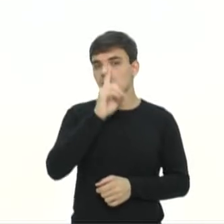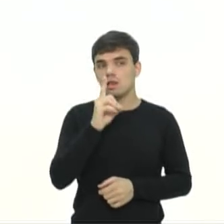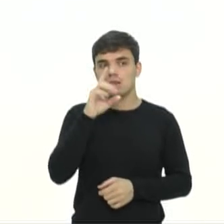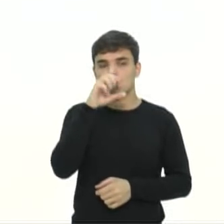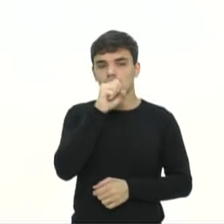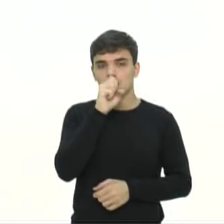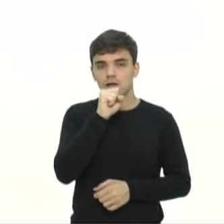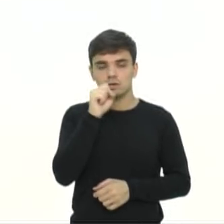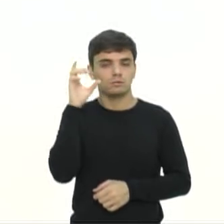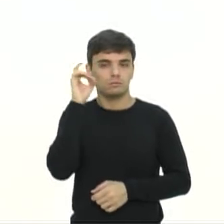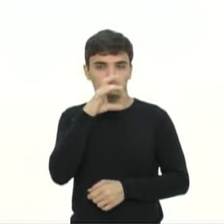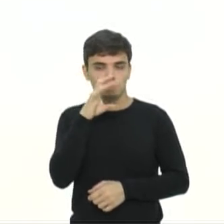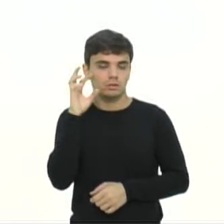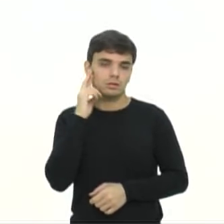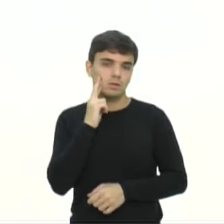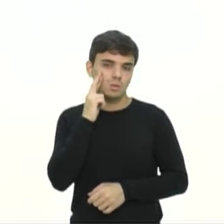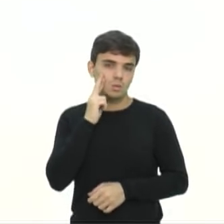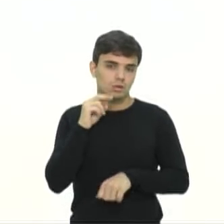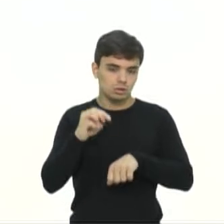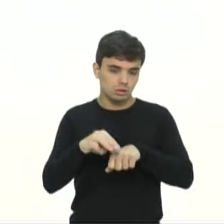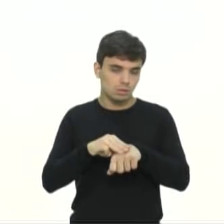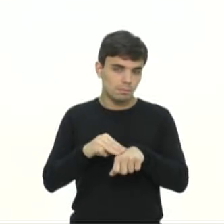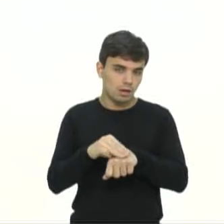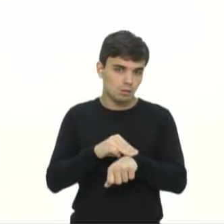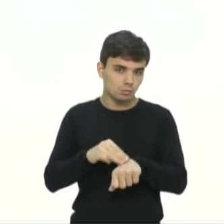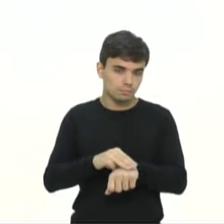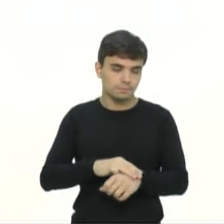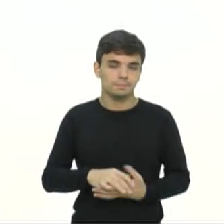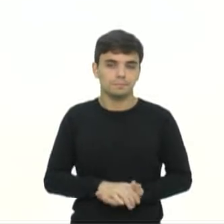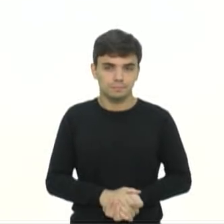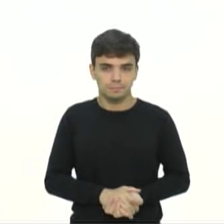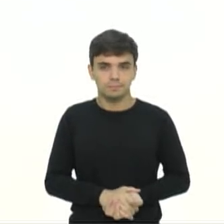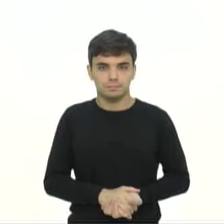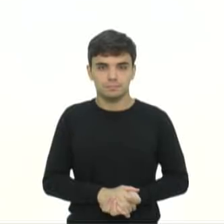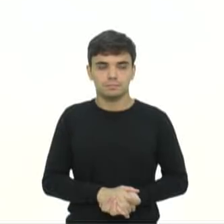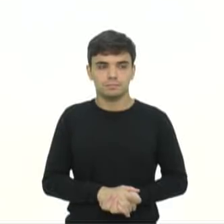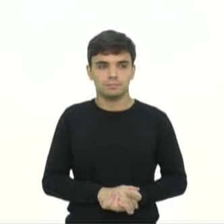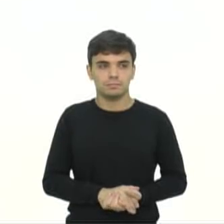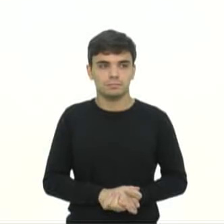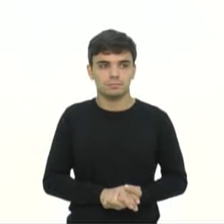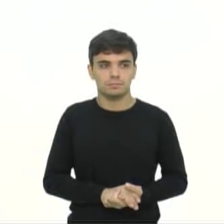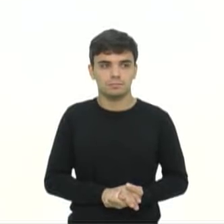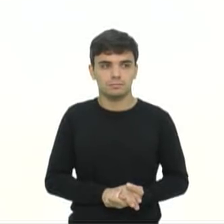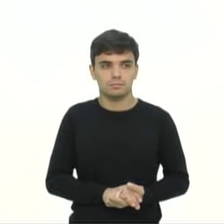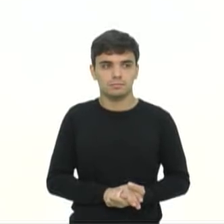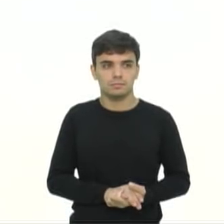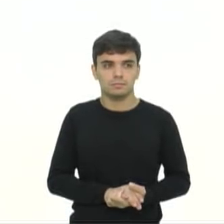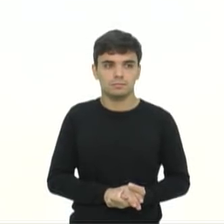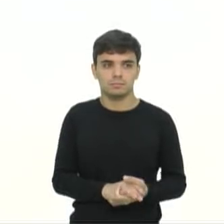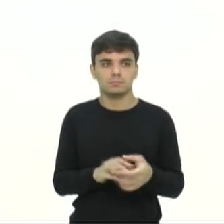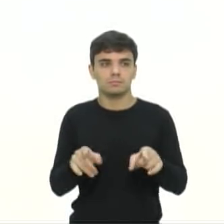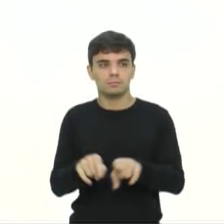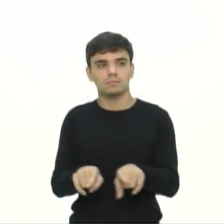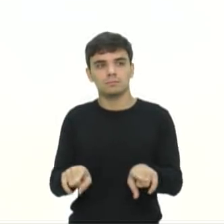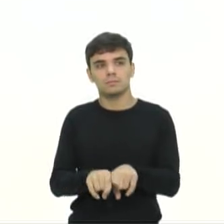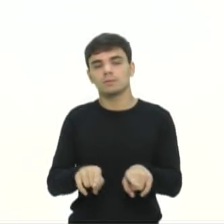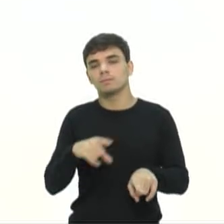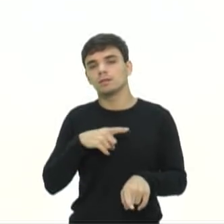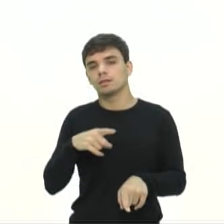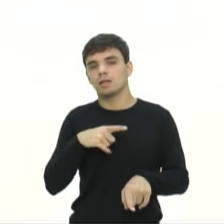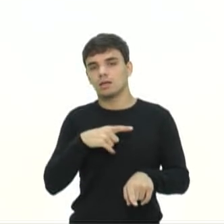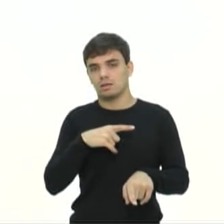verde, roxa e marrom. Então temos também os nomes de cada uma dessas faixas. Temos as faixas